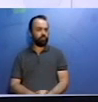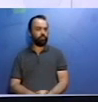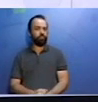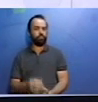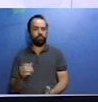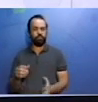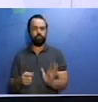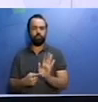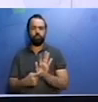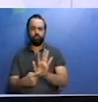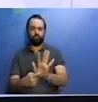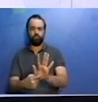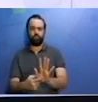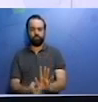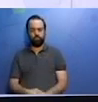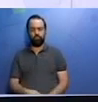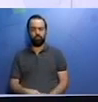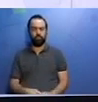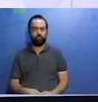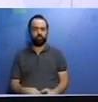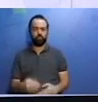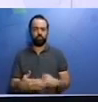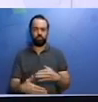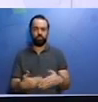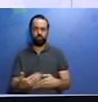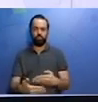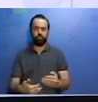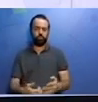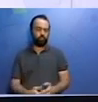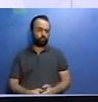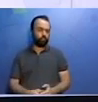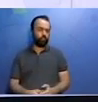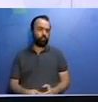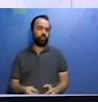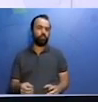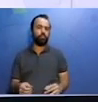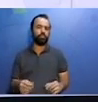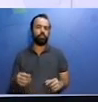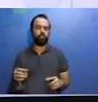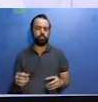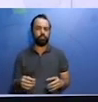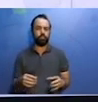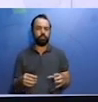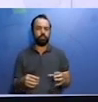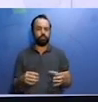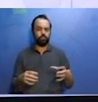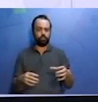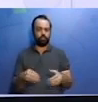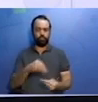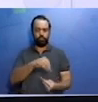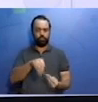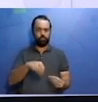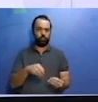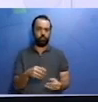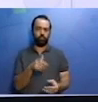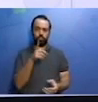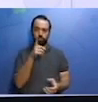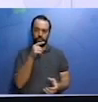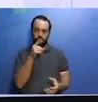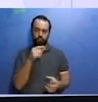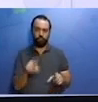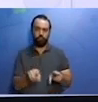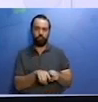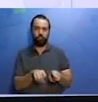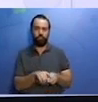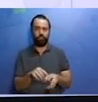Nós vamos fazer aqui uma destilação da água e da acetona. Essa mistura, ela vai